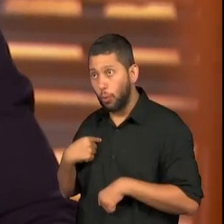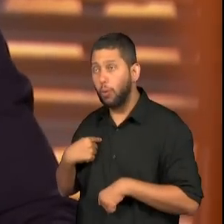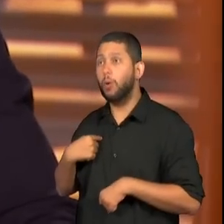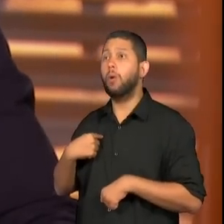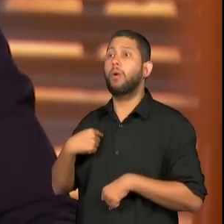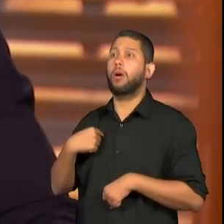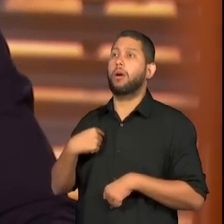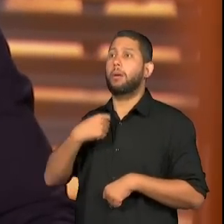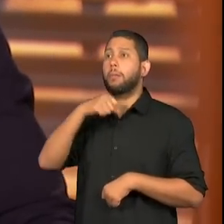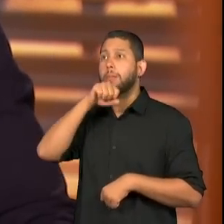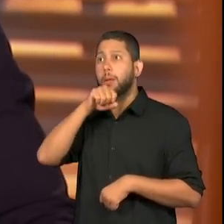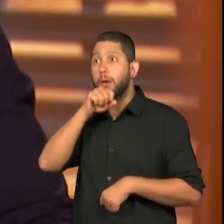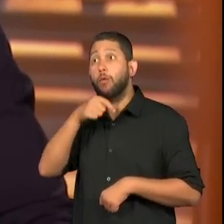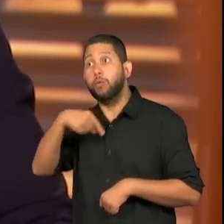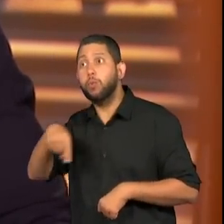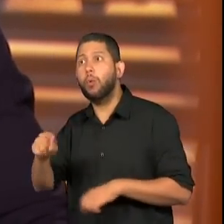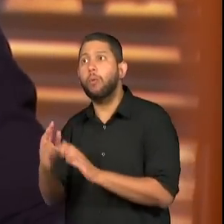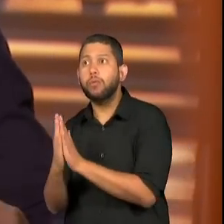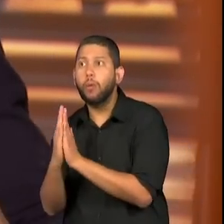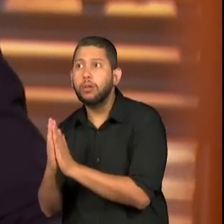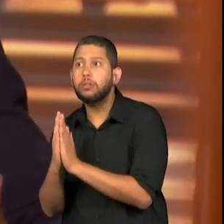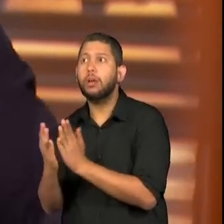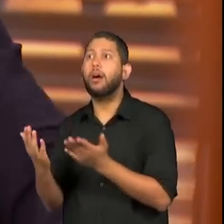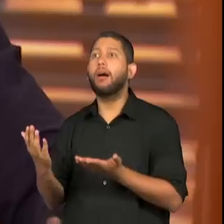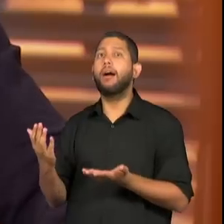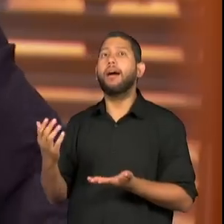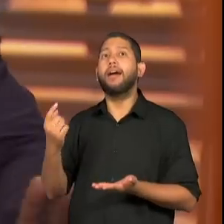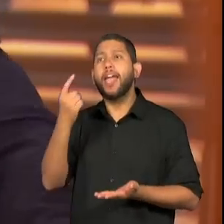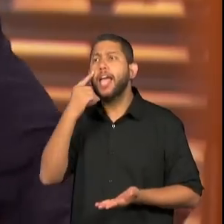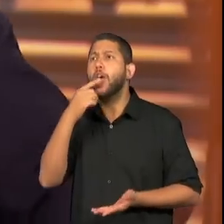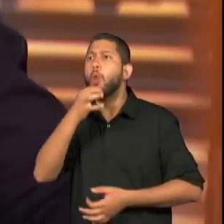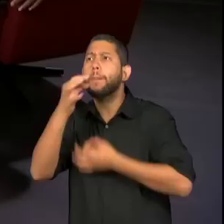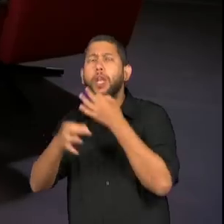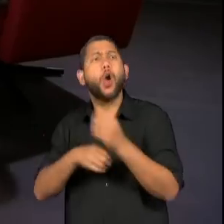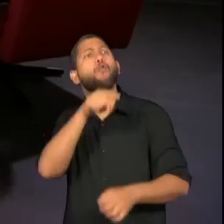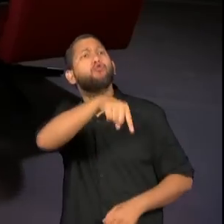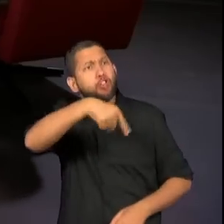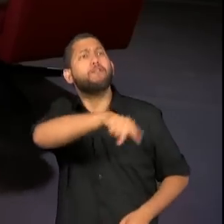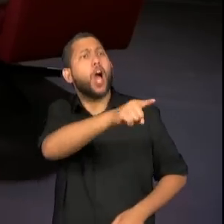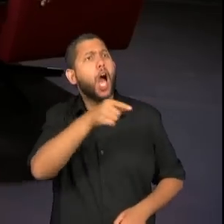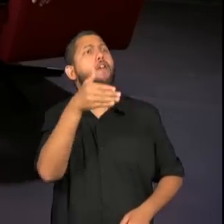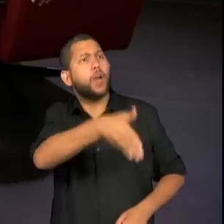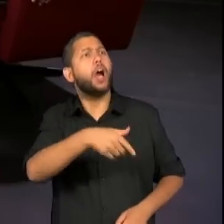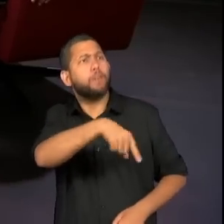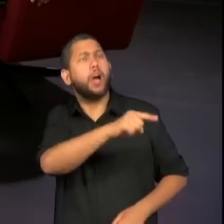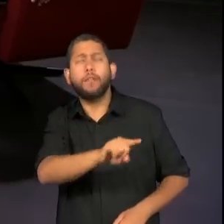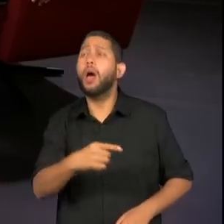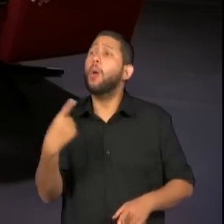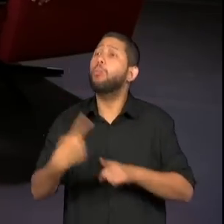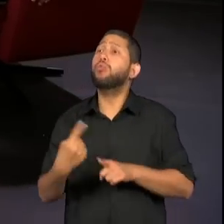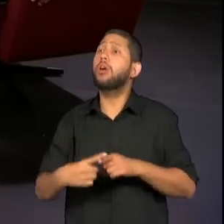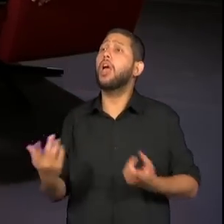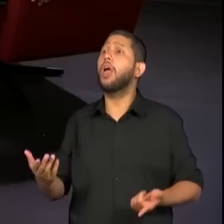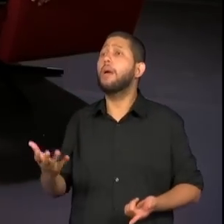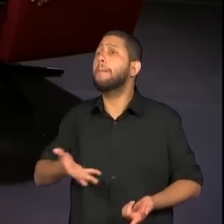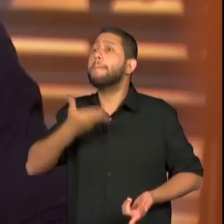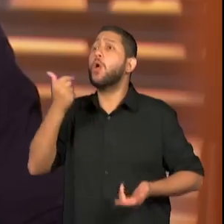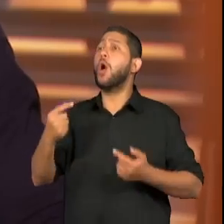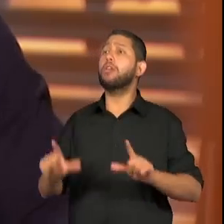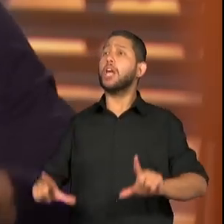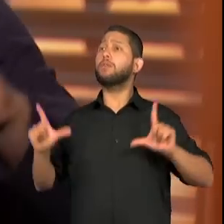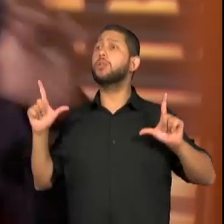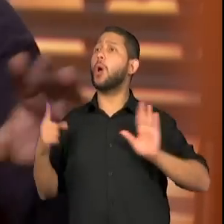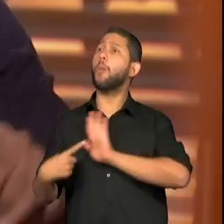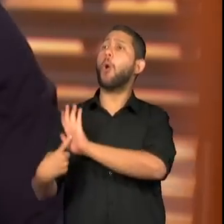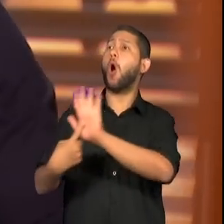pra me avisar. Aí o Celso já veio, já dando a opinião dele. Pô, acho que tinha que ir, Bill, acho que tinha que ir. Pô, porque acho que é maneiro pra caramba, porque você já foi na televisão